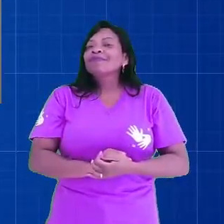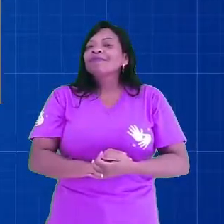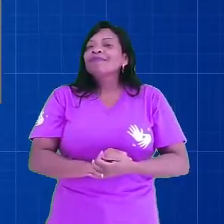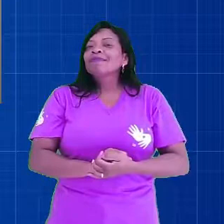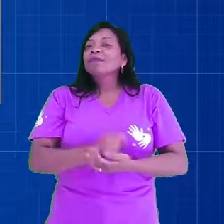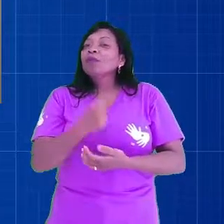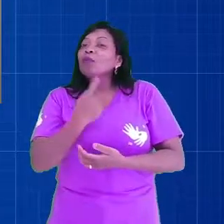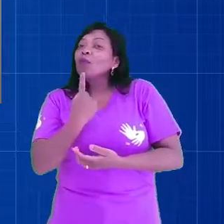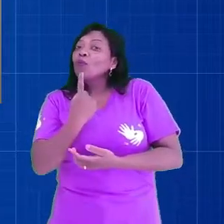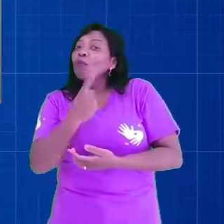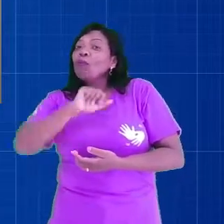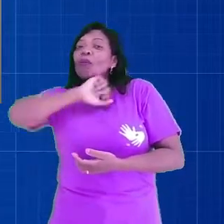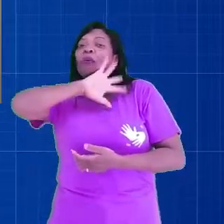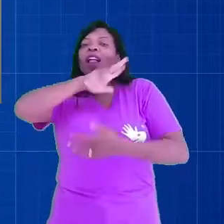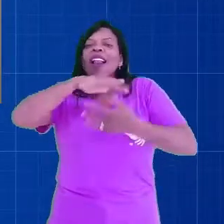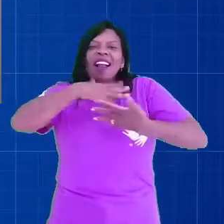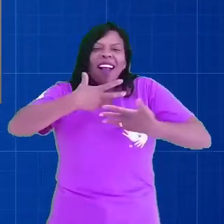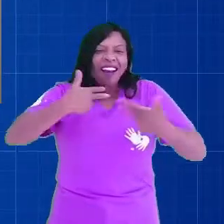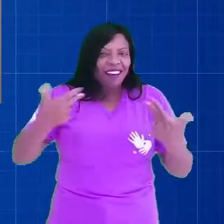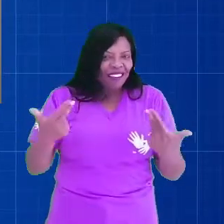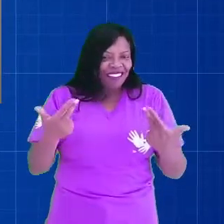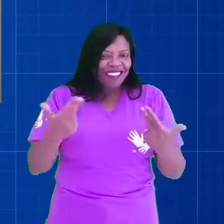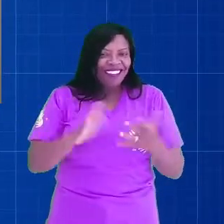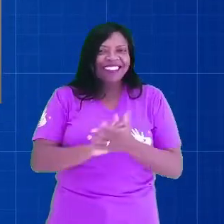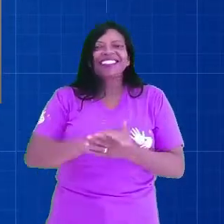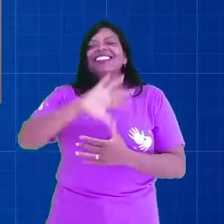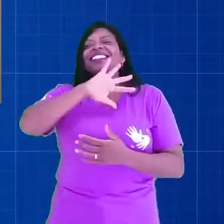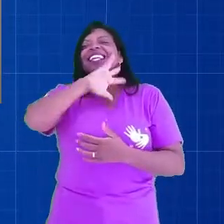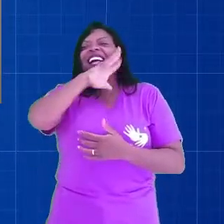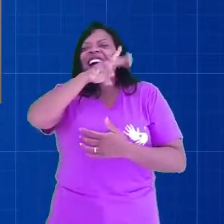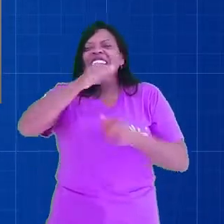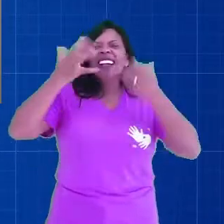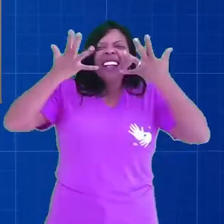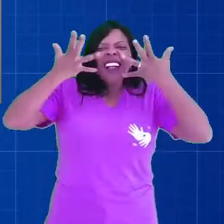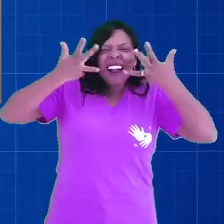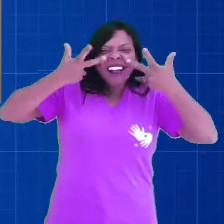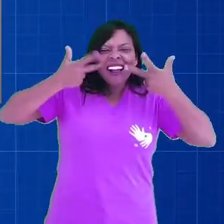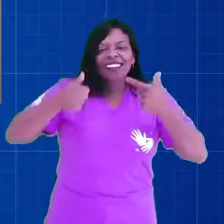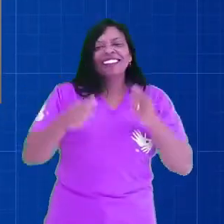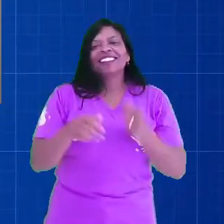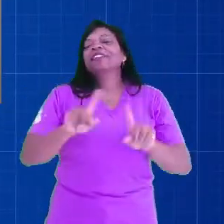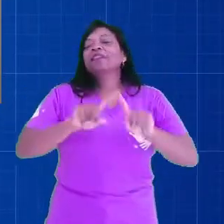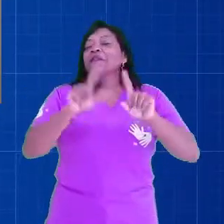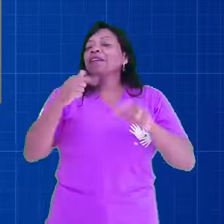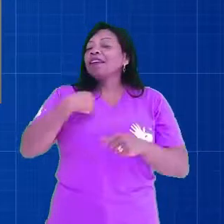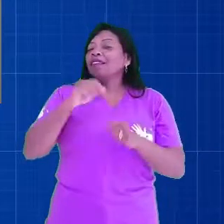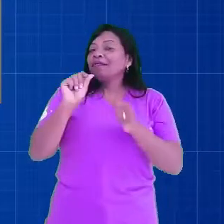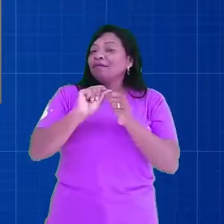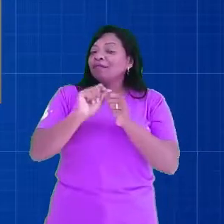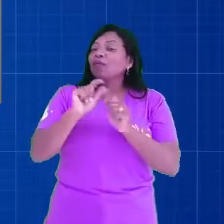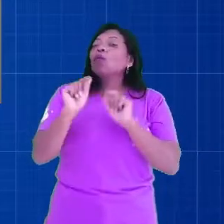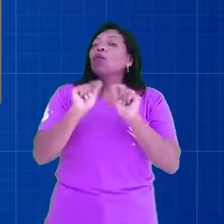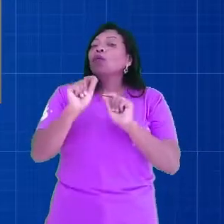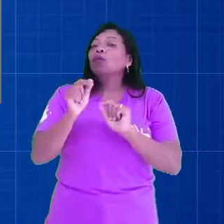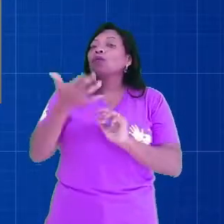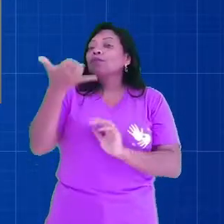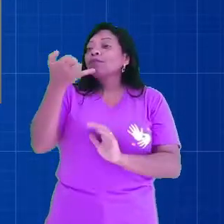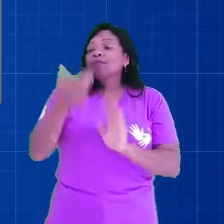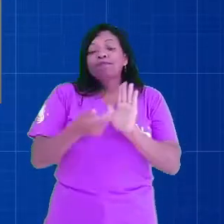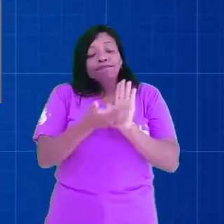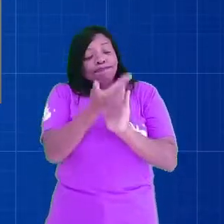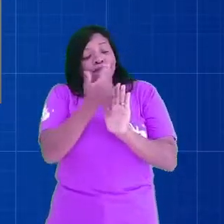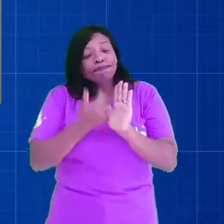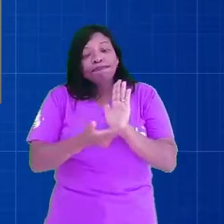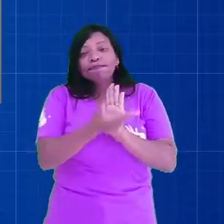De um leão. Isso daqui eu fiz com caneta. Então, a silhueta, o teatro de sombras também vocês